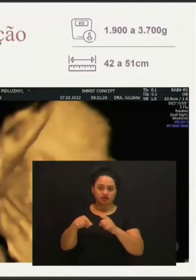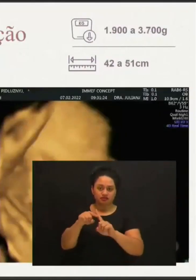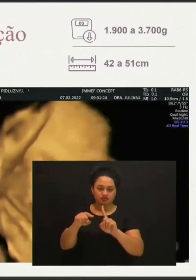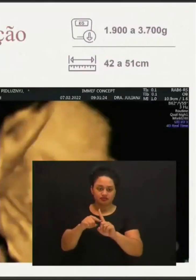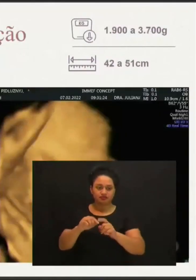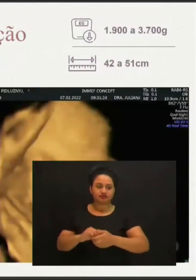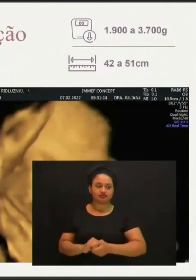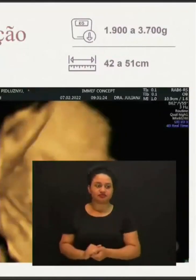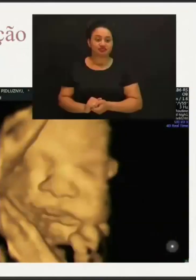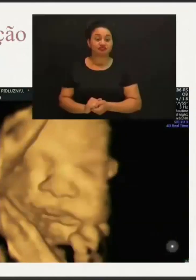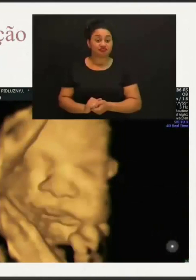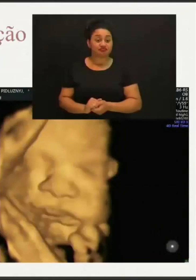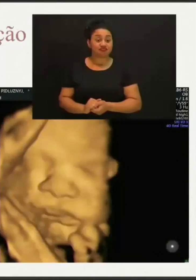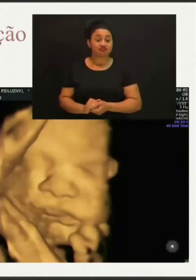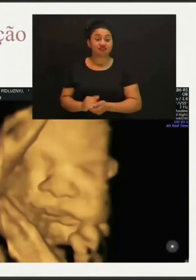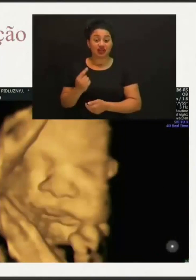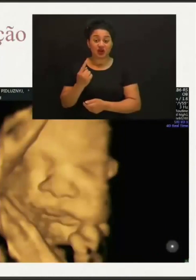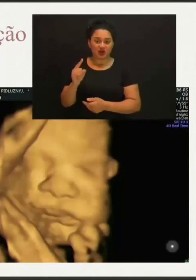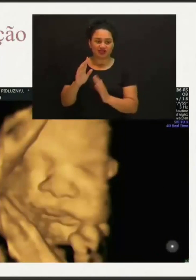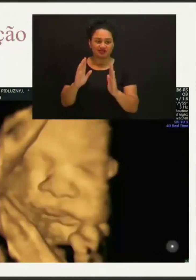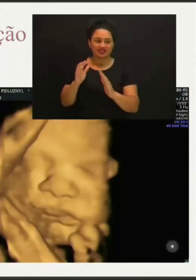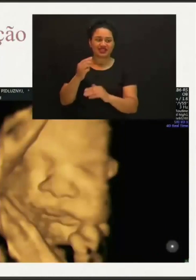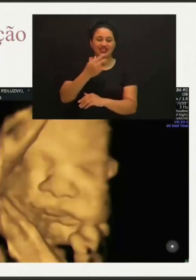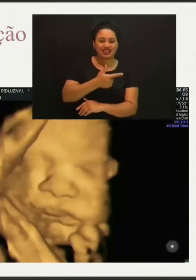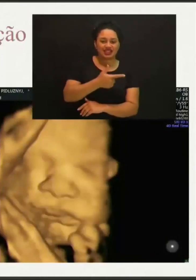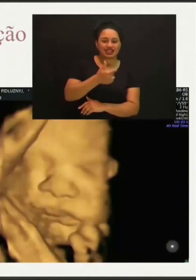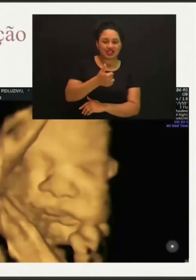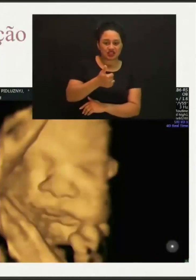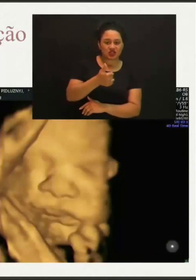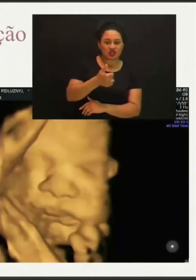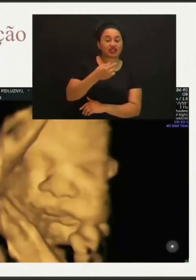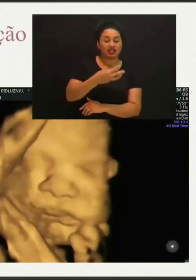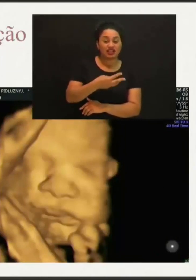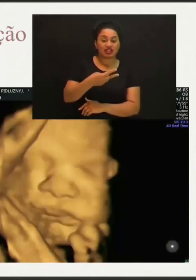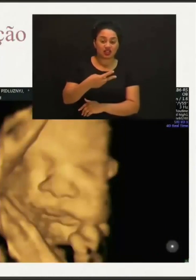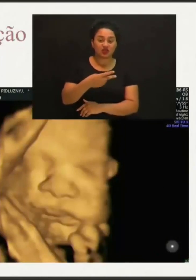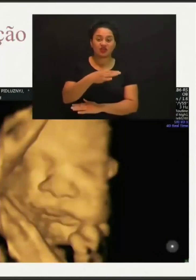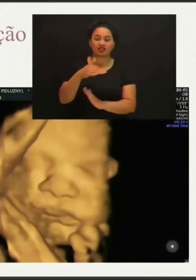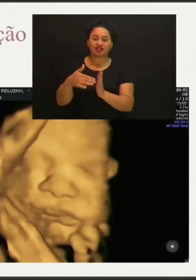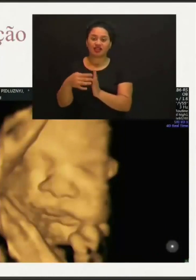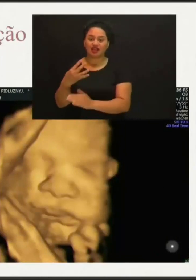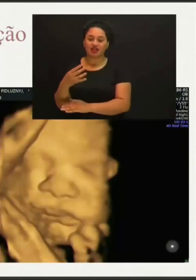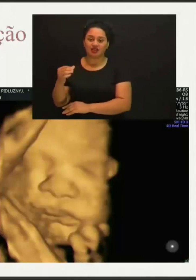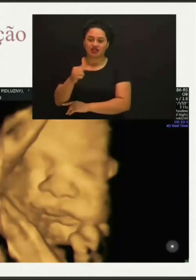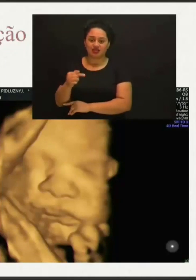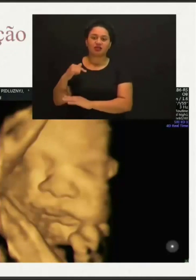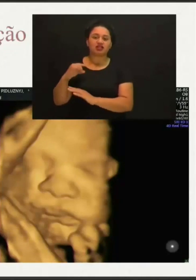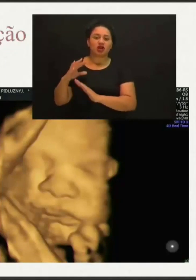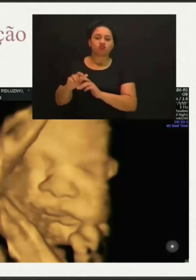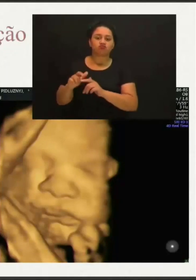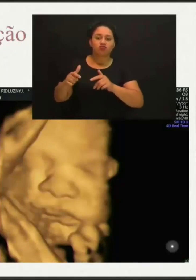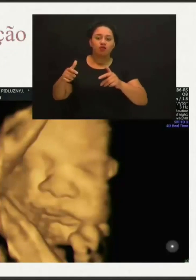Nosso último slide. 32 a 40 semanas. A partir daqui é só amadurecimento e ganho de